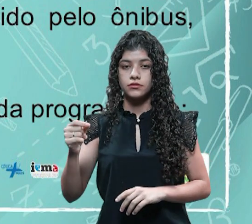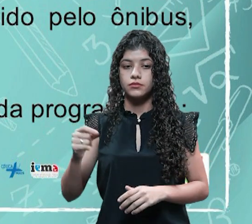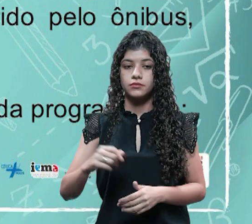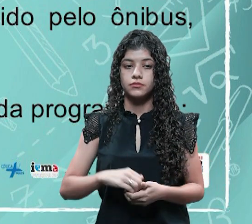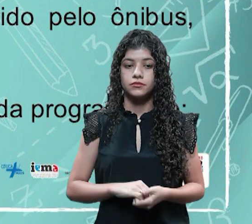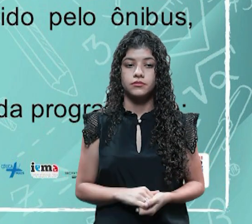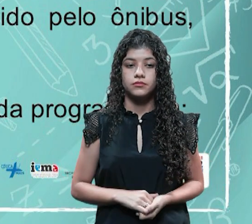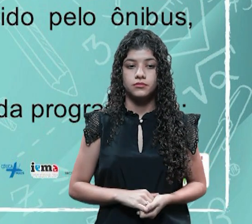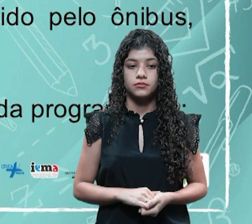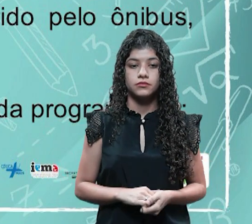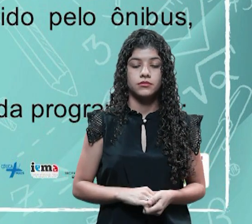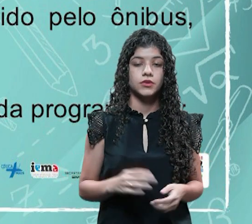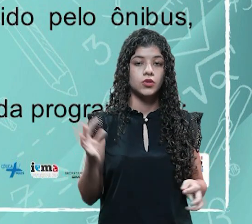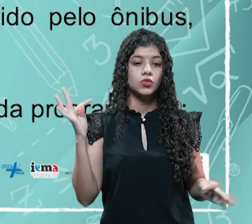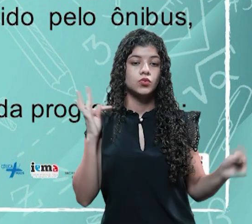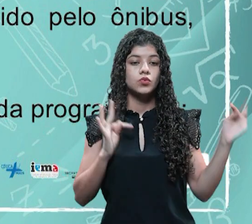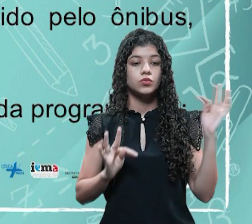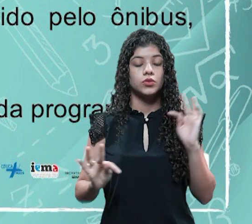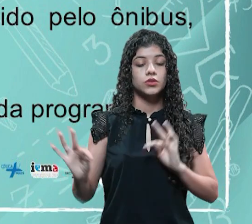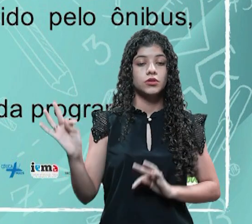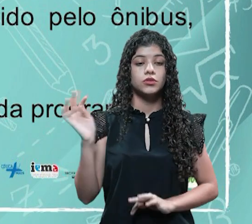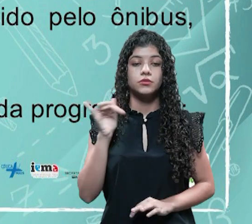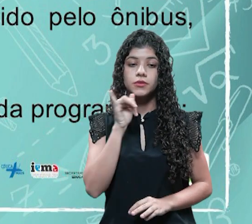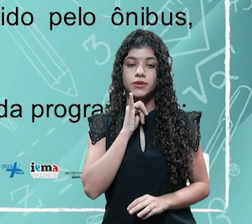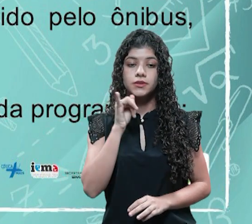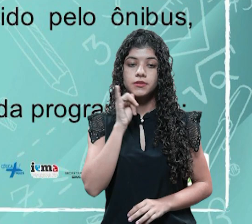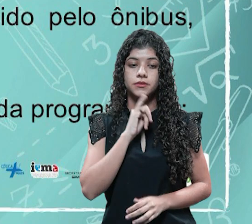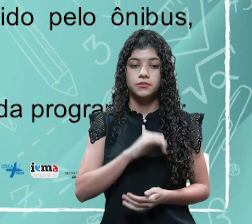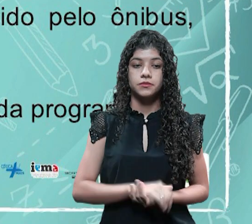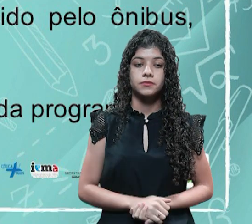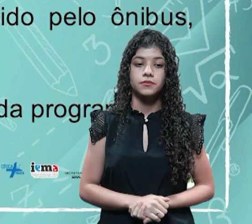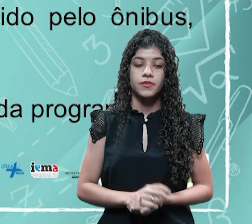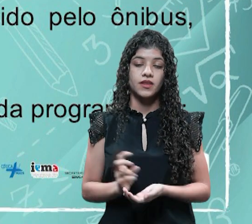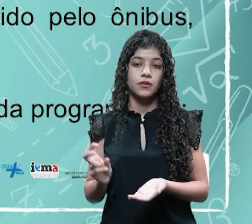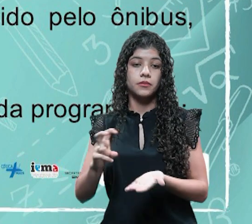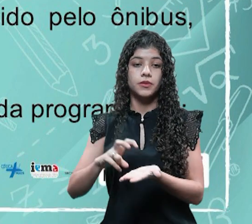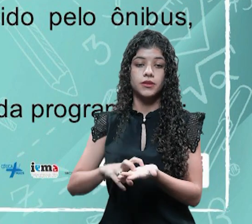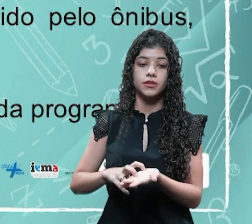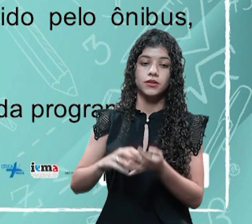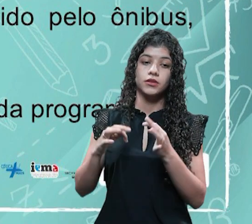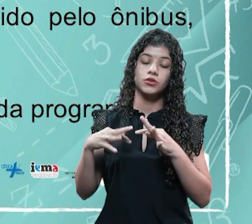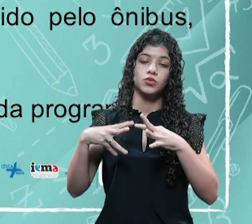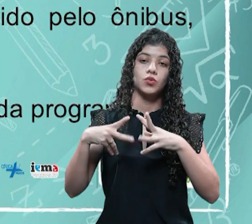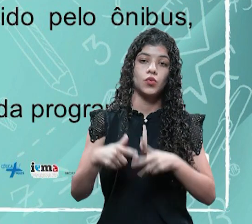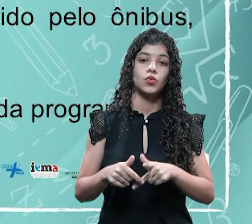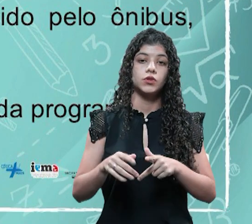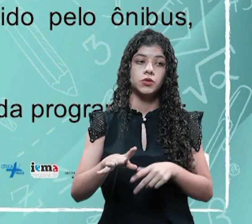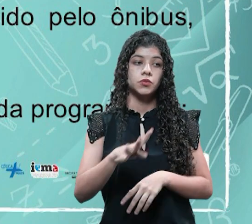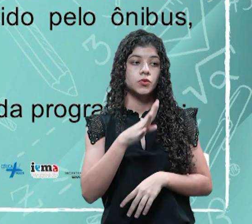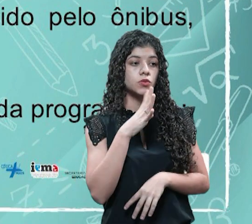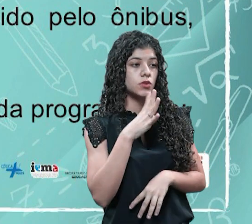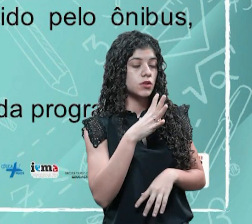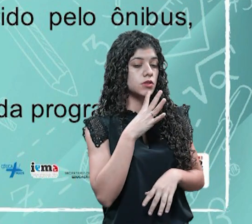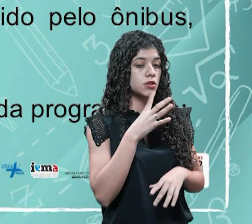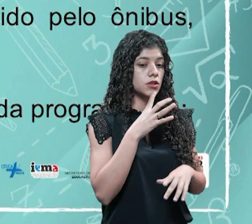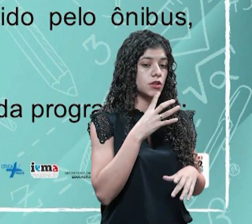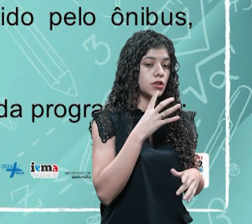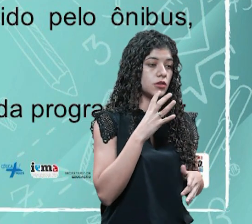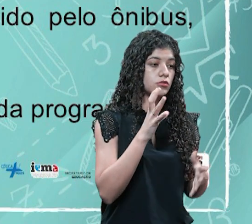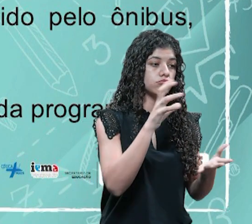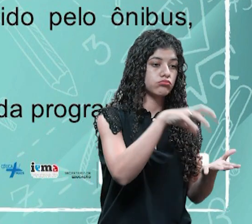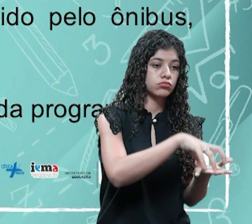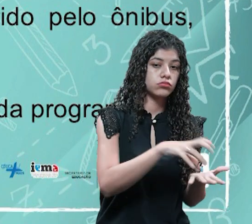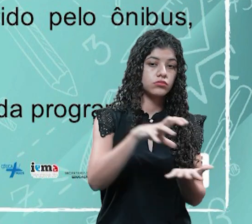da programação turística, por exemplo. O palestrante vai passar a manhã toda visitando